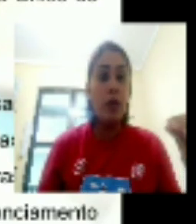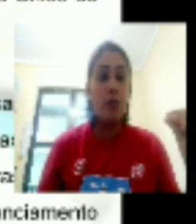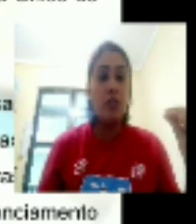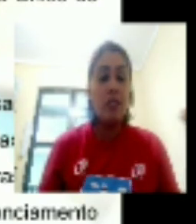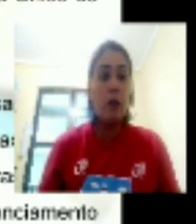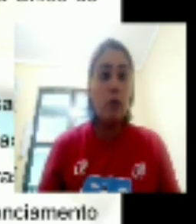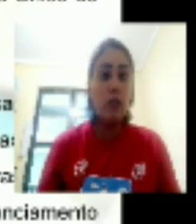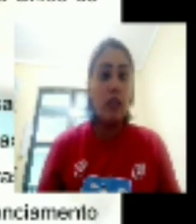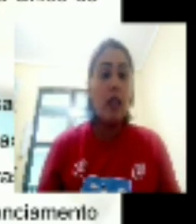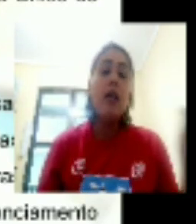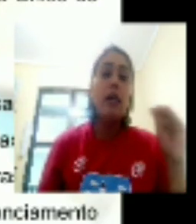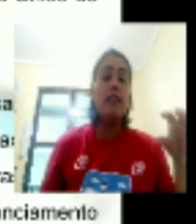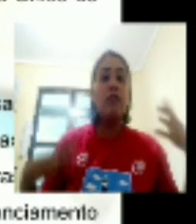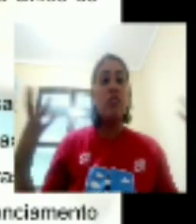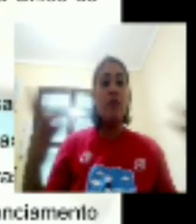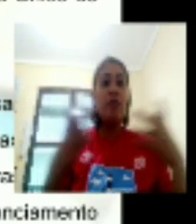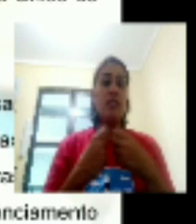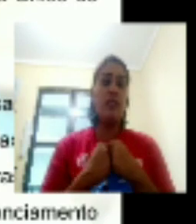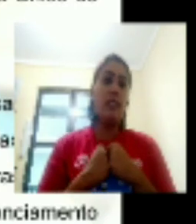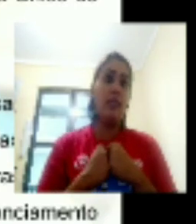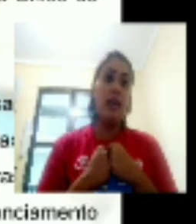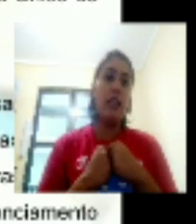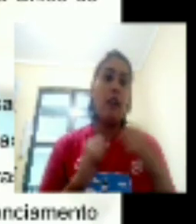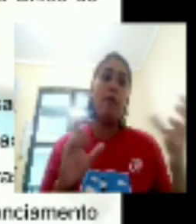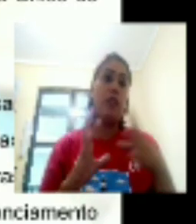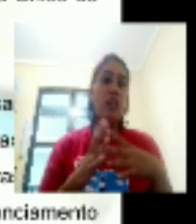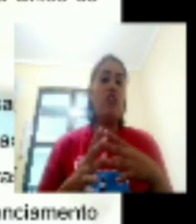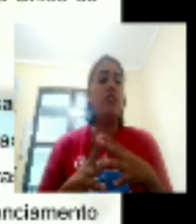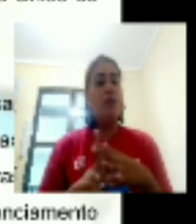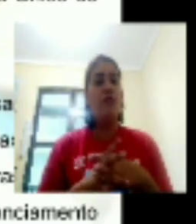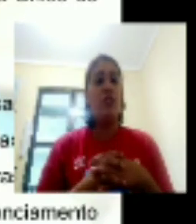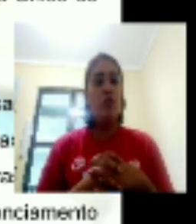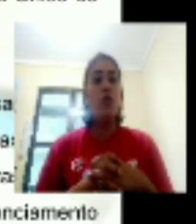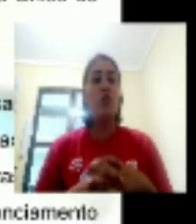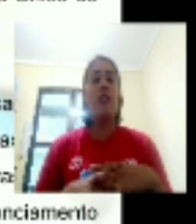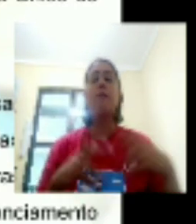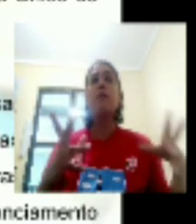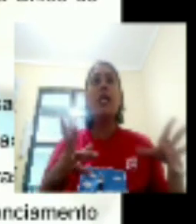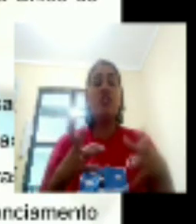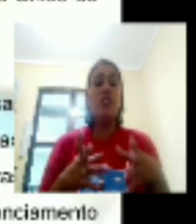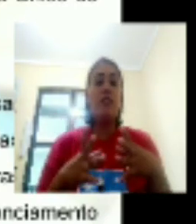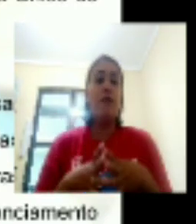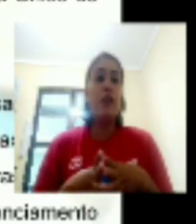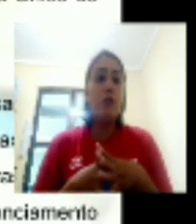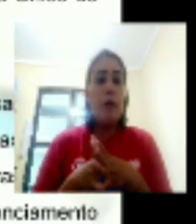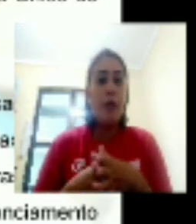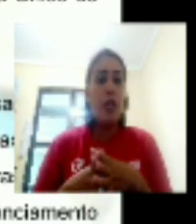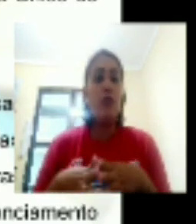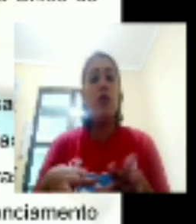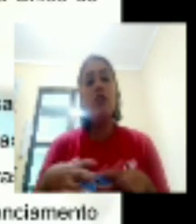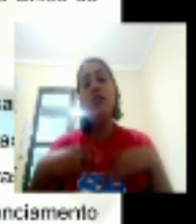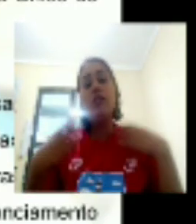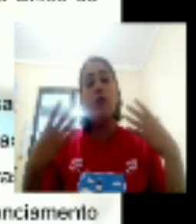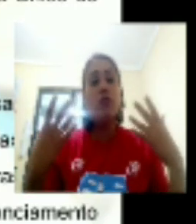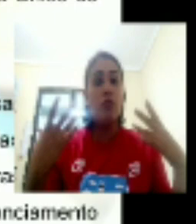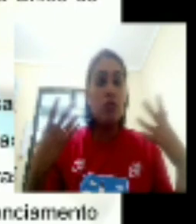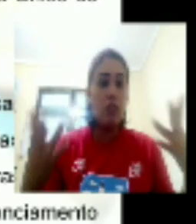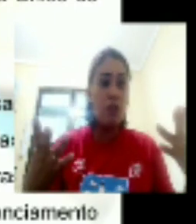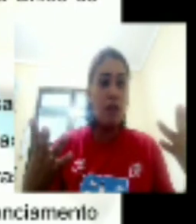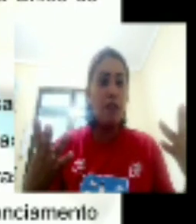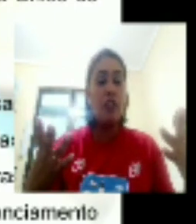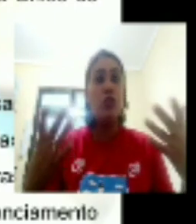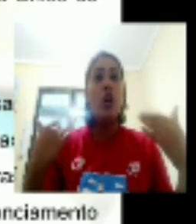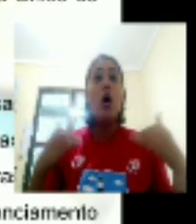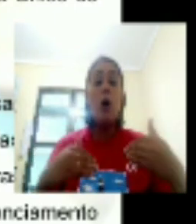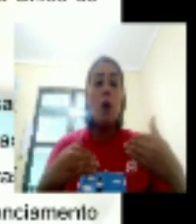Sistema Único de Saúde. Então, se eu fosse trazer aqui para o que a gente está vivendo hoje, a gente está vivendo um momento onde se tem um surto